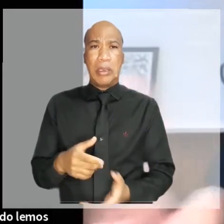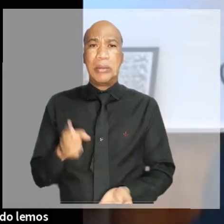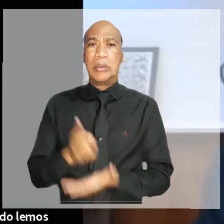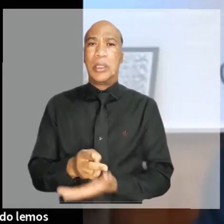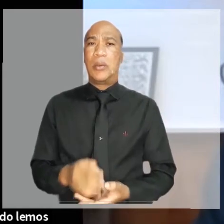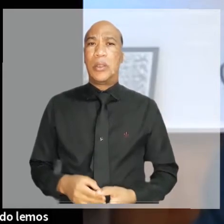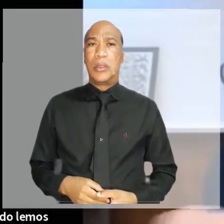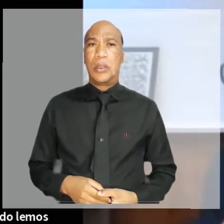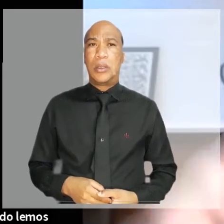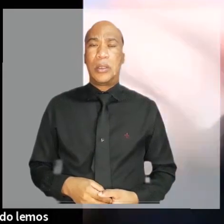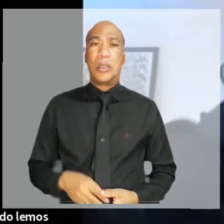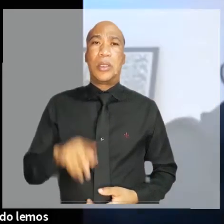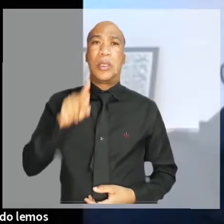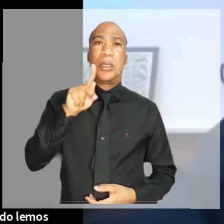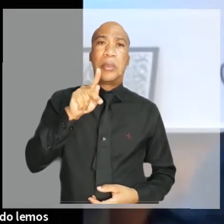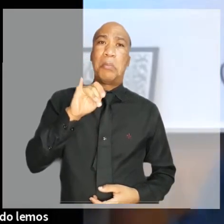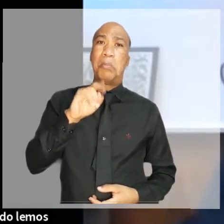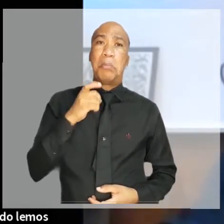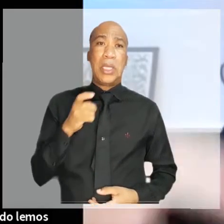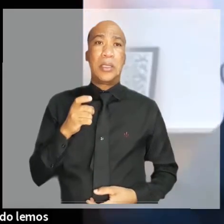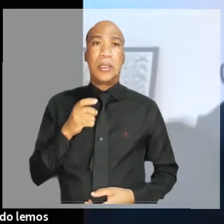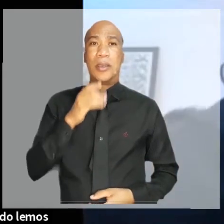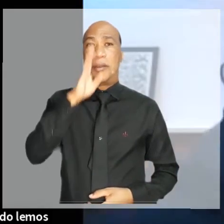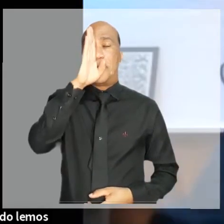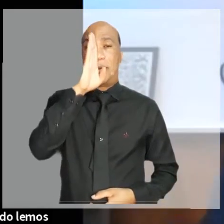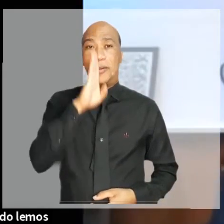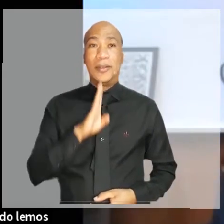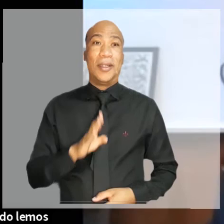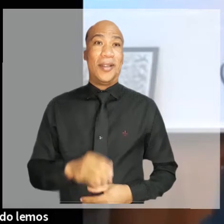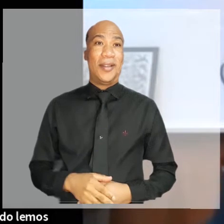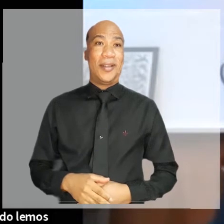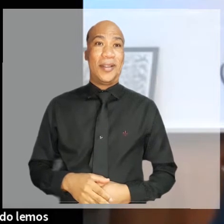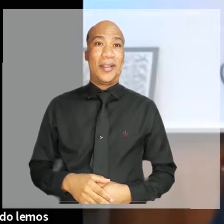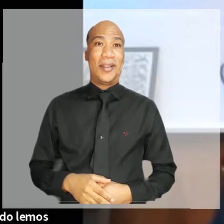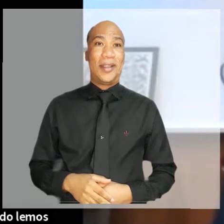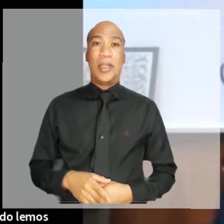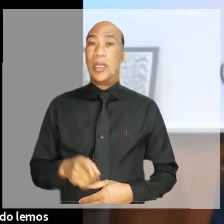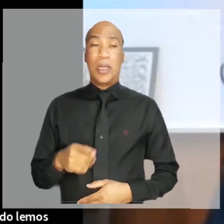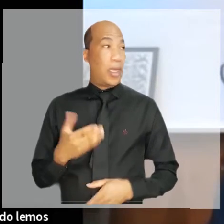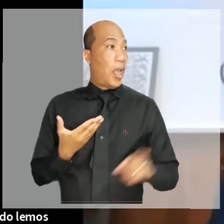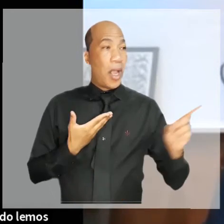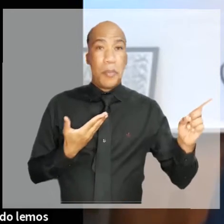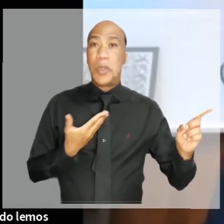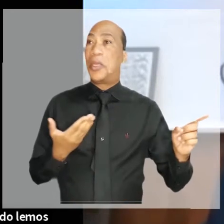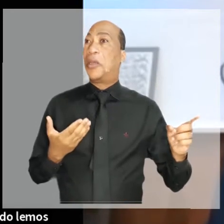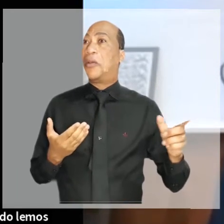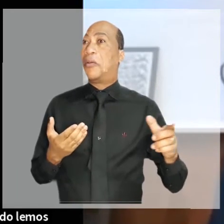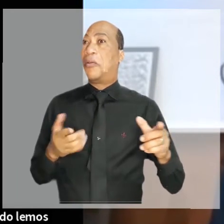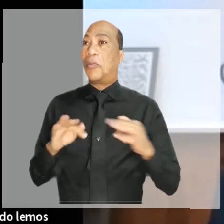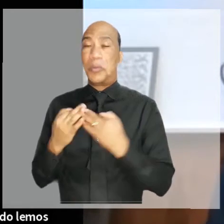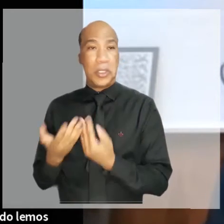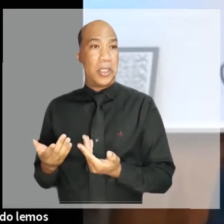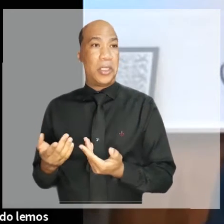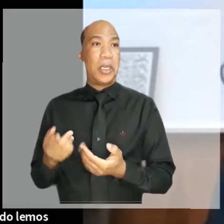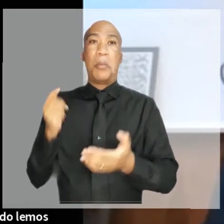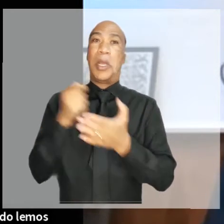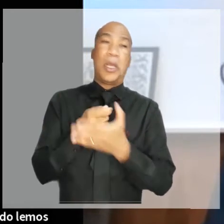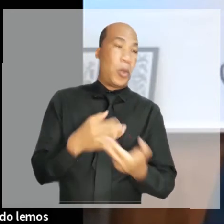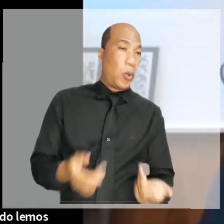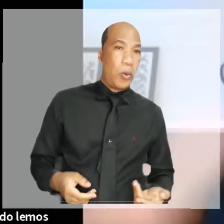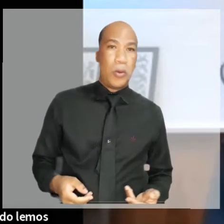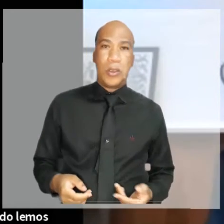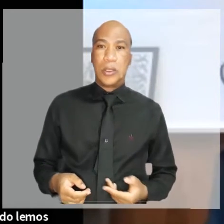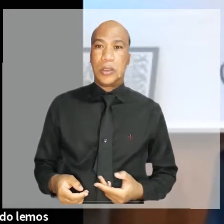inclusive centavos, você vai poder mandar R$1 para outra pessoa de graça. E o Pix,